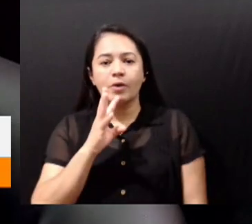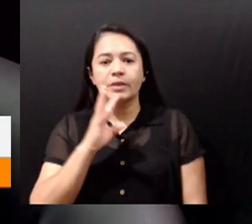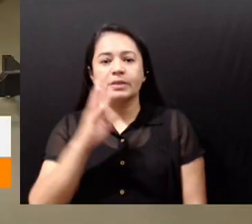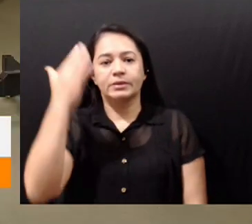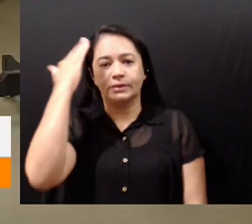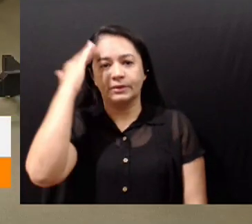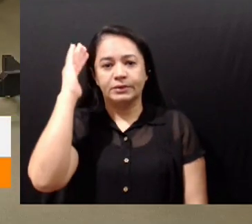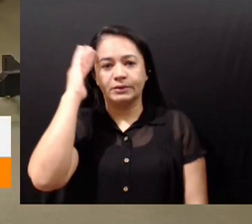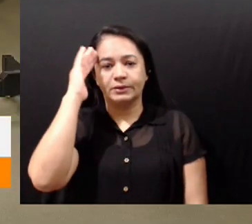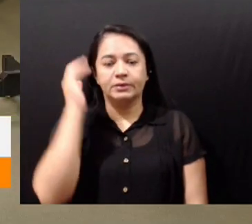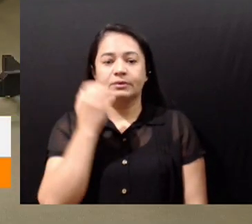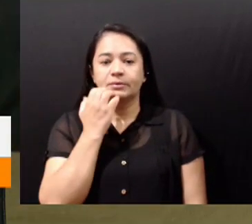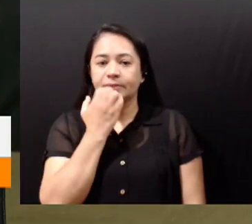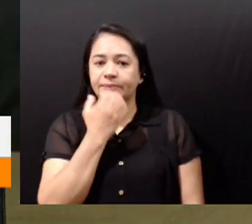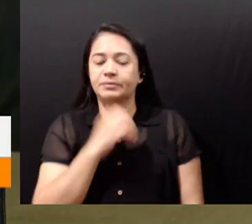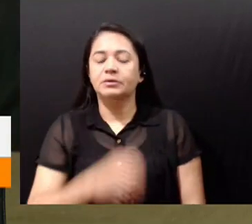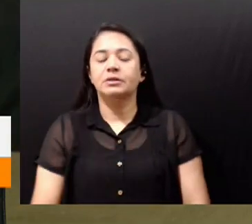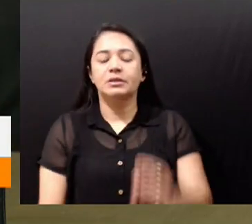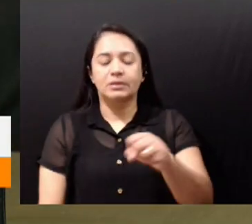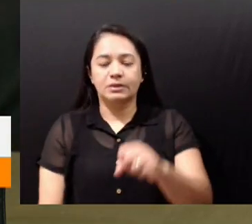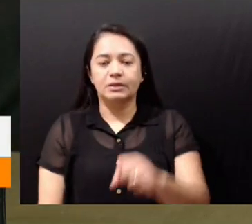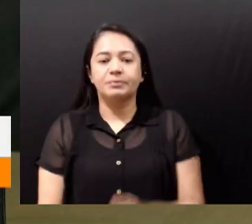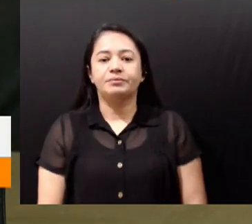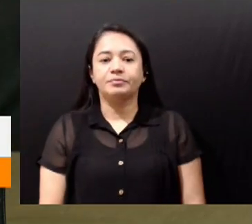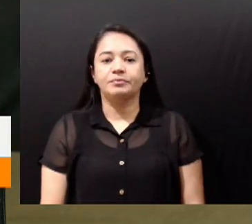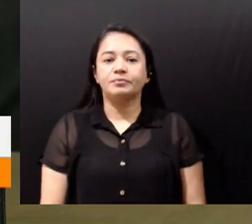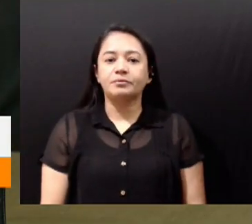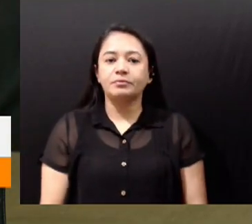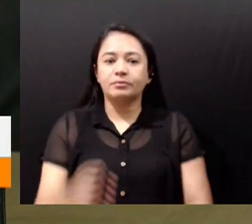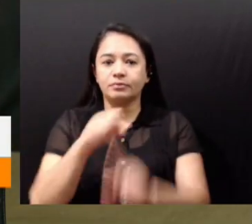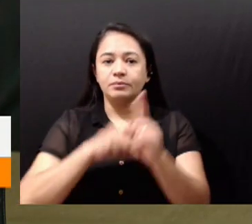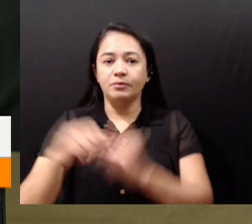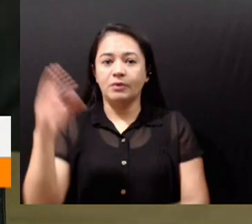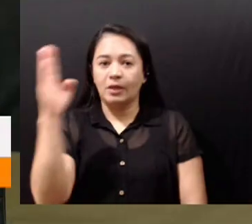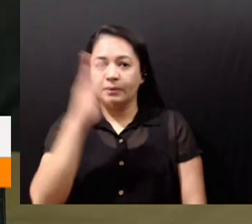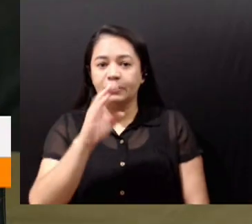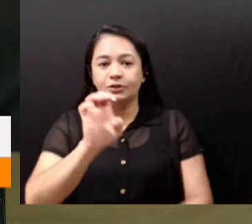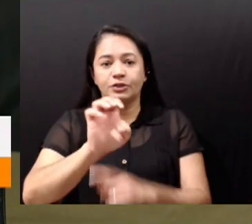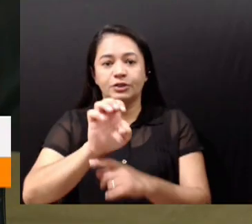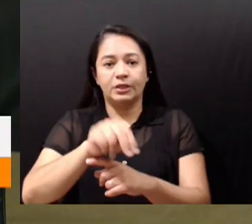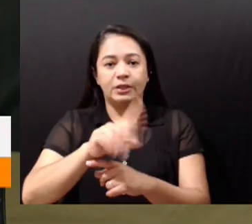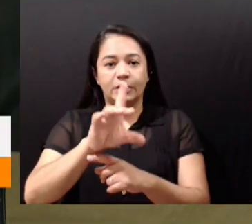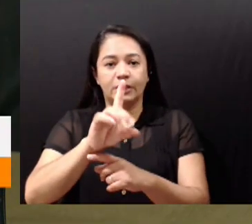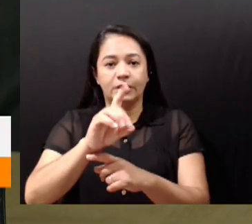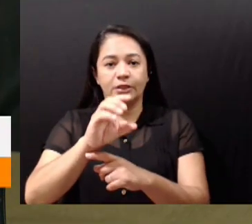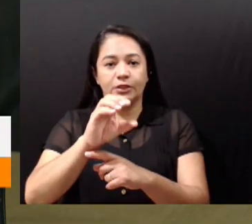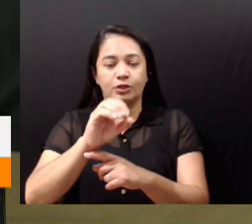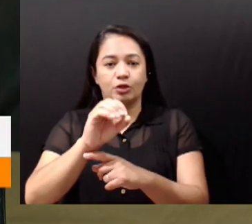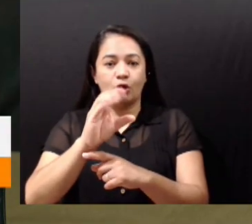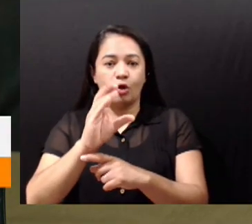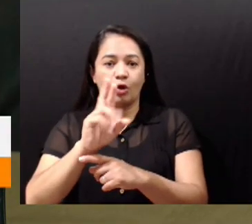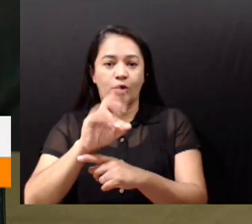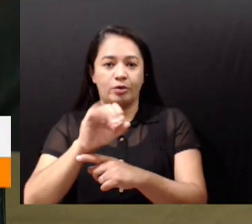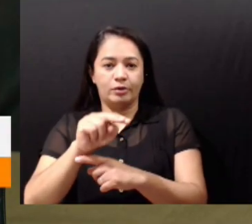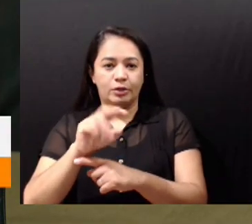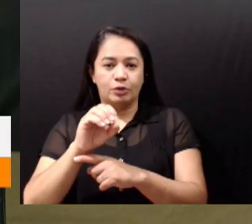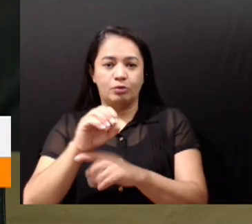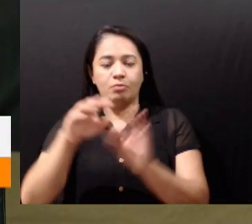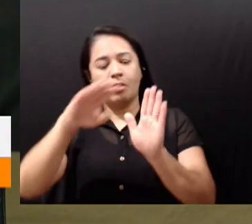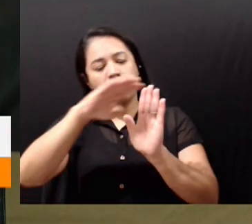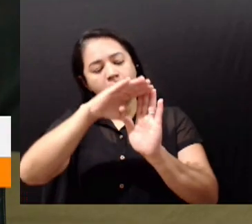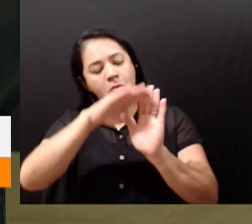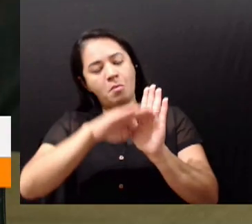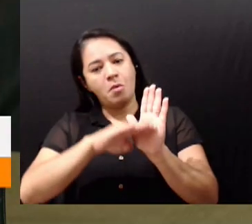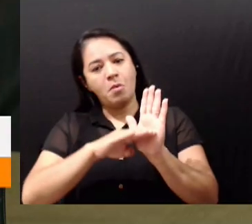Exatamente. A Sociedade Brasileira de Endocrinologia e Metabologia, ela elaborou uma lista de informações que todos precisam